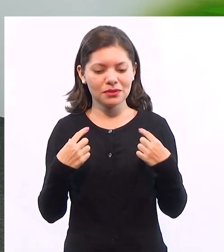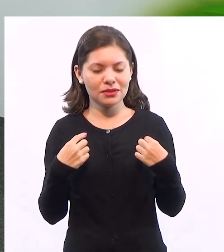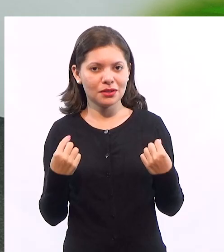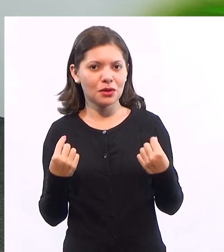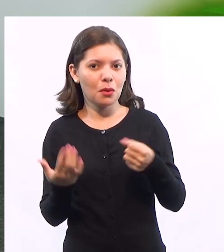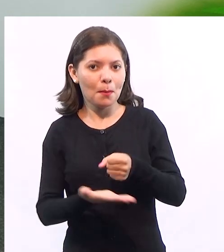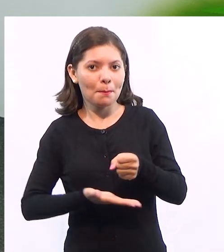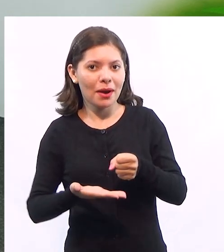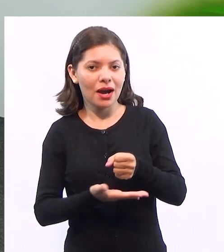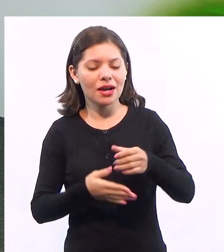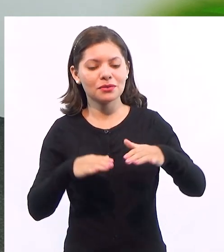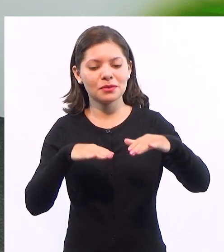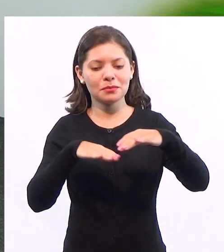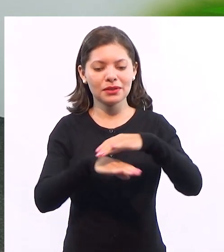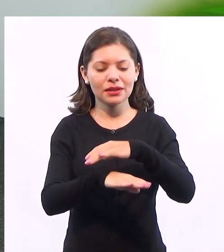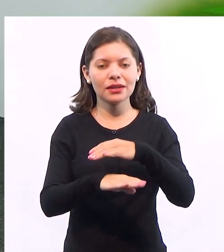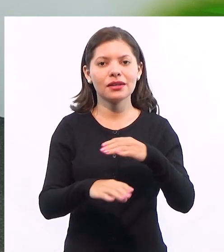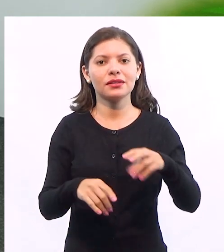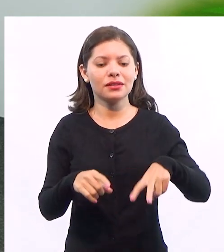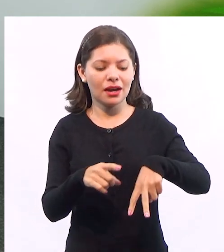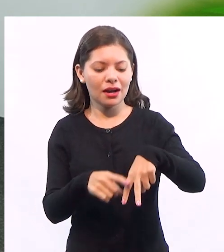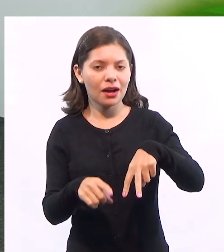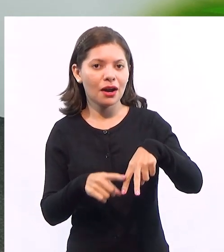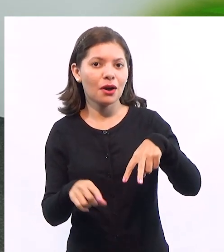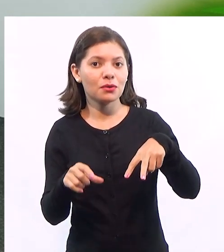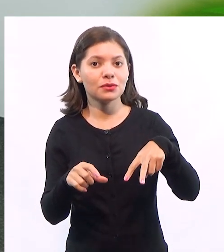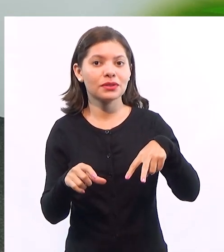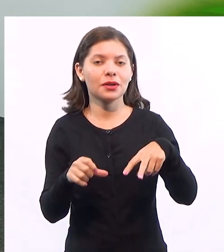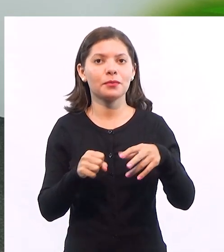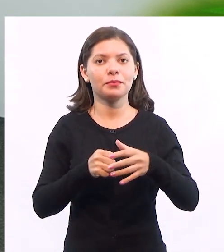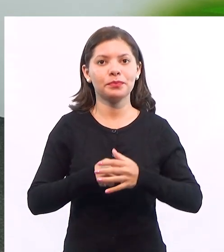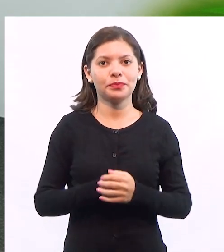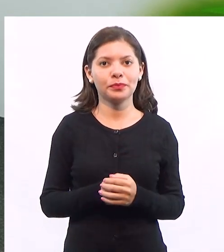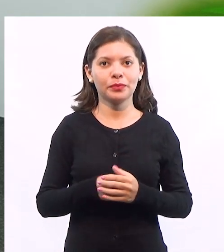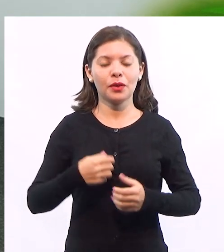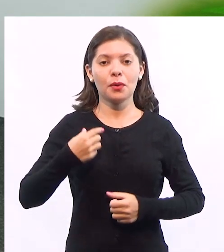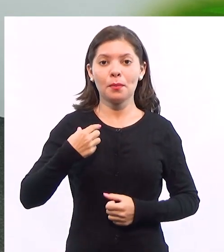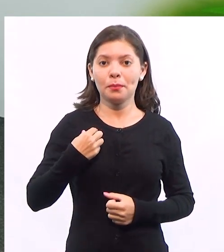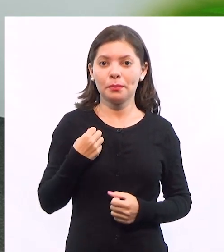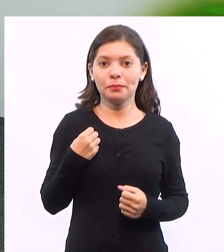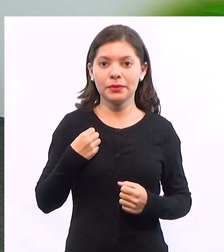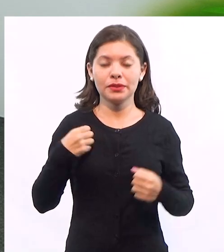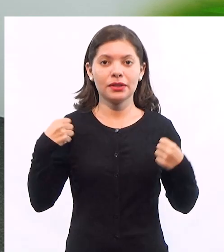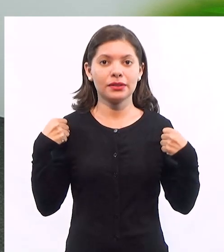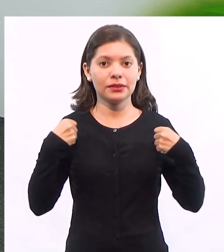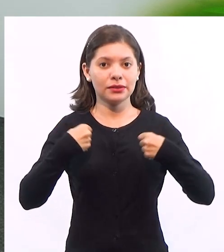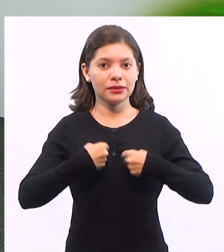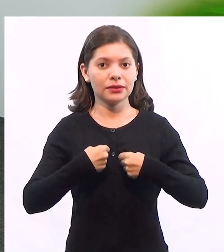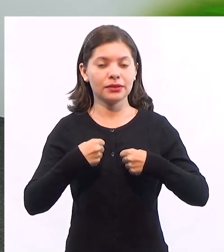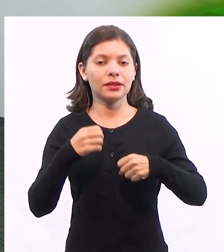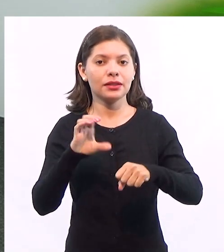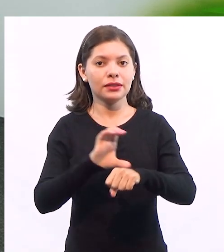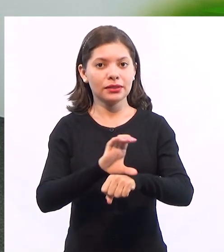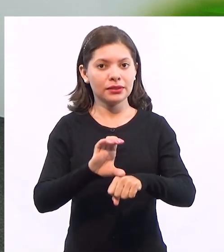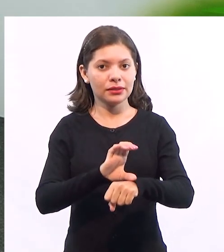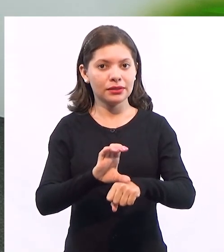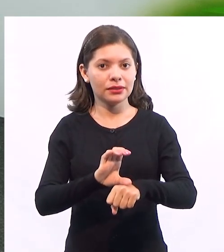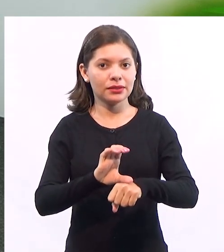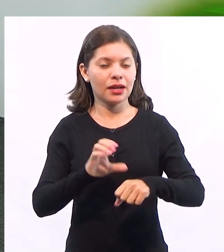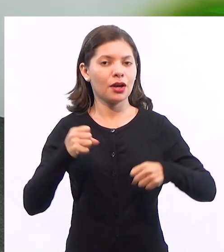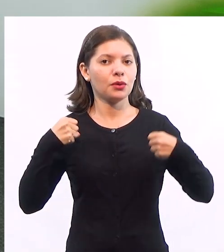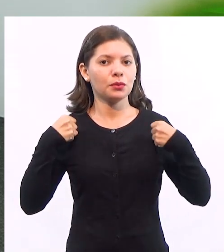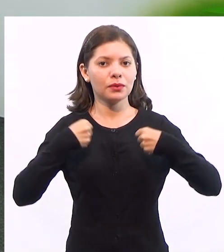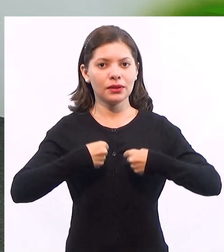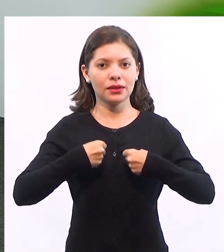que você já conhece, né? O sapatênis, a calça jeans escura, uma camisa social cinza escuro com as listas e, é claro, o